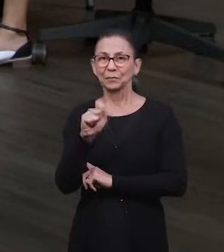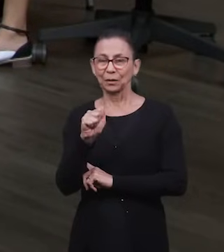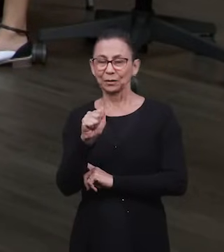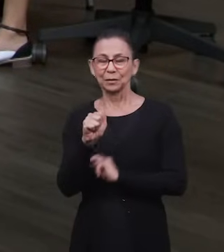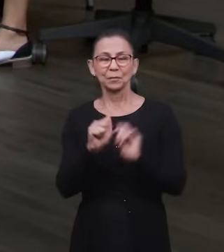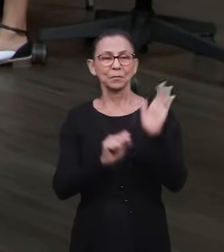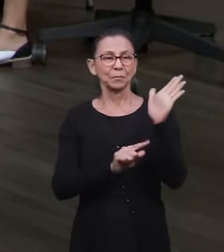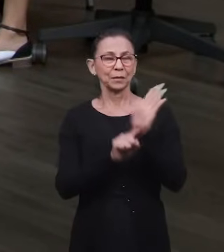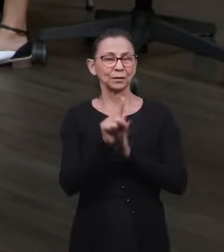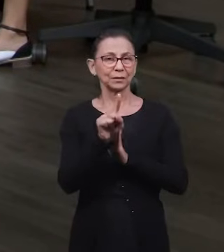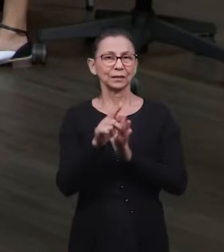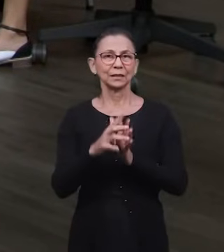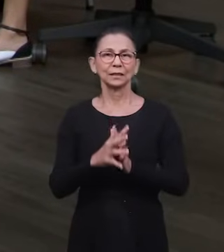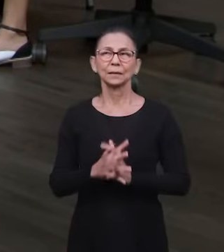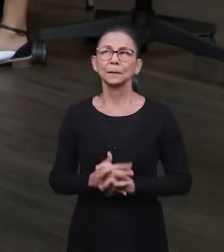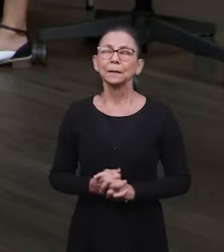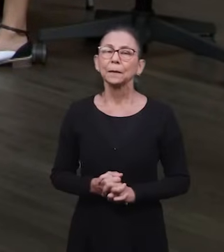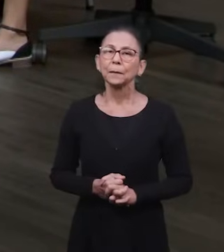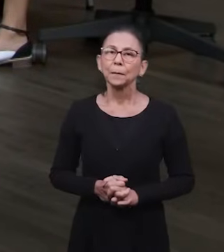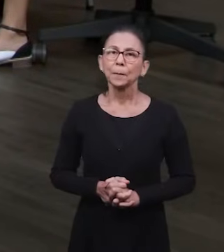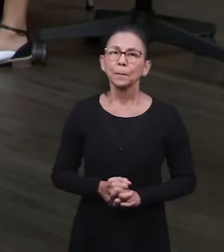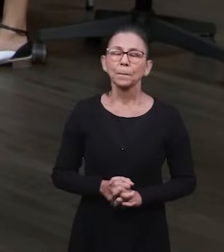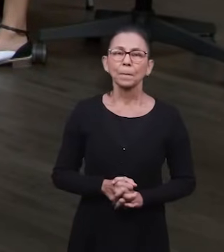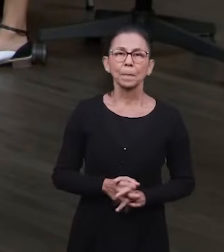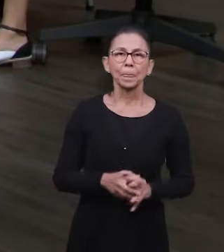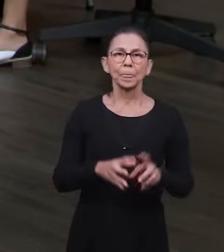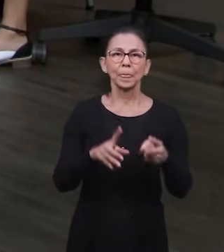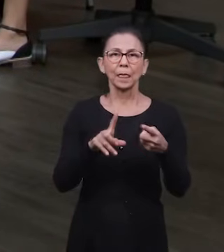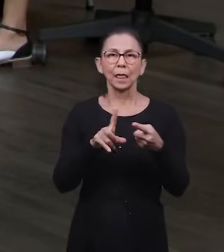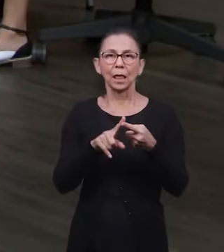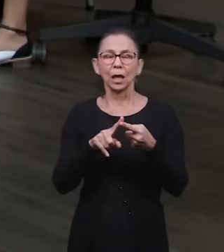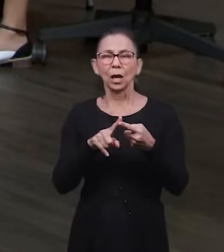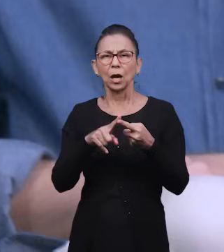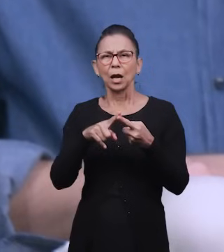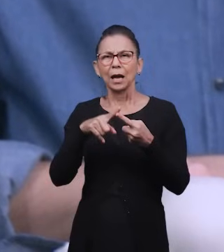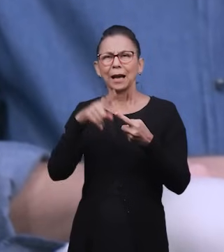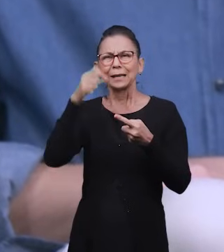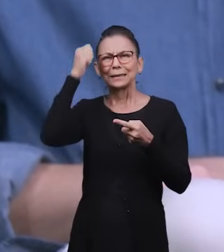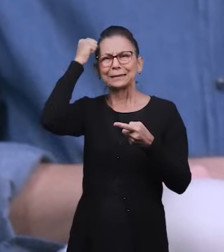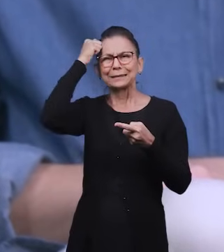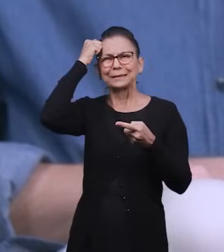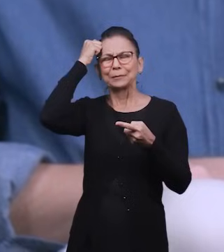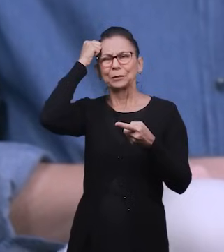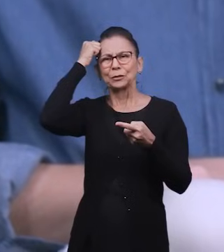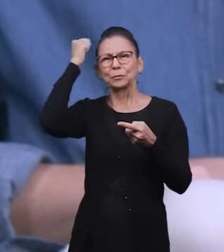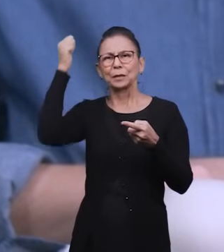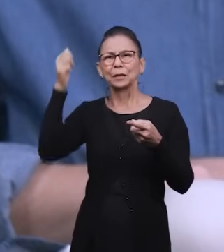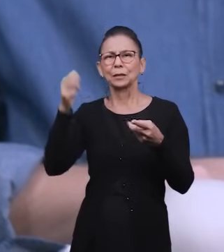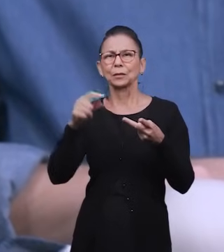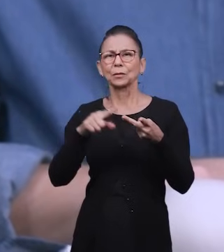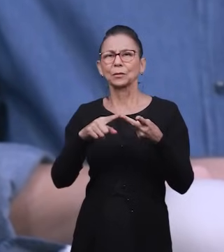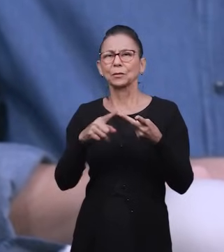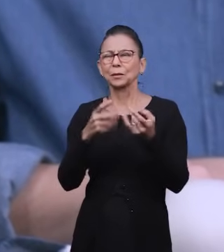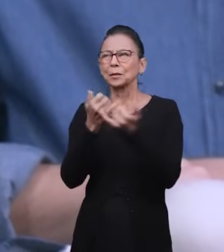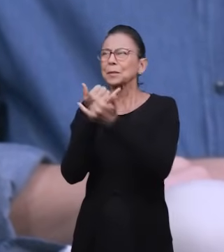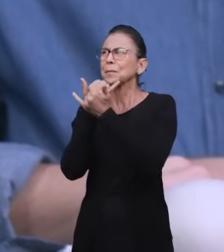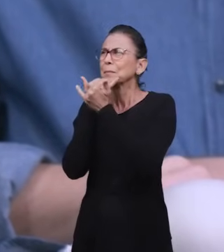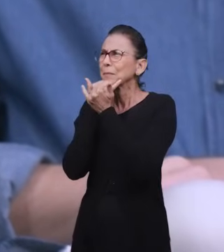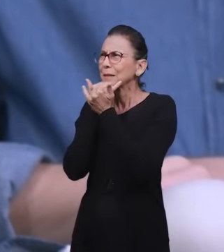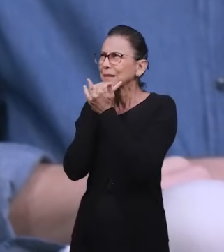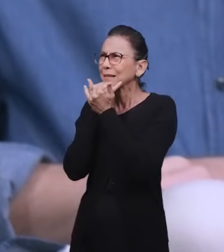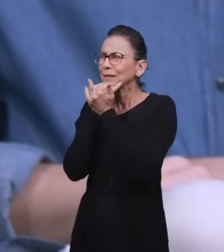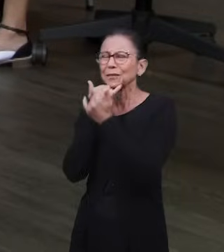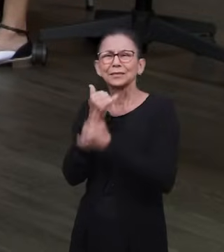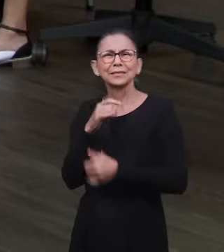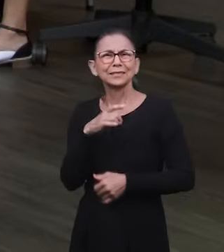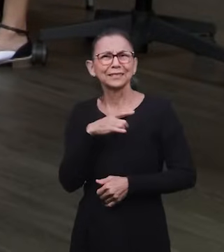Paz, Senhor, a todos. Existe arrependimento ou perdão para alguém que tenha apostatado? Essa foi uma